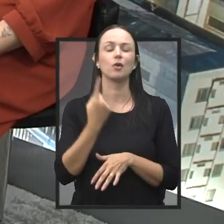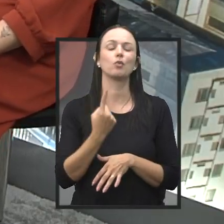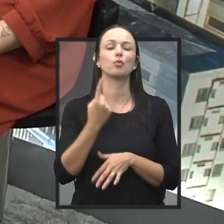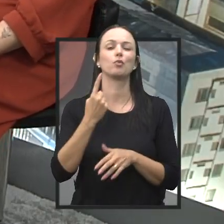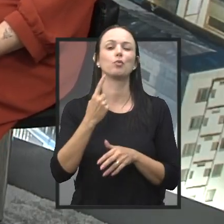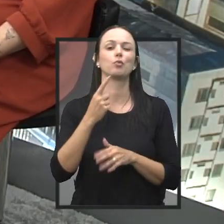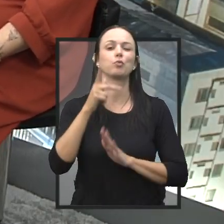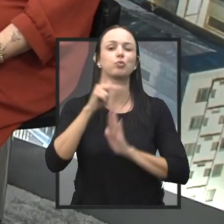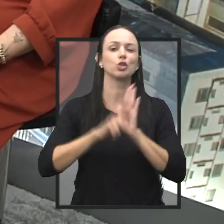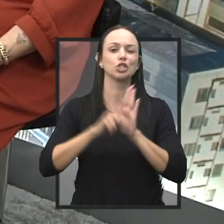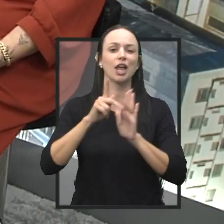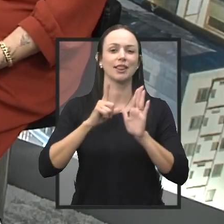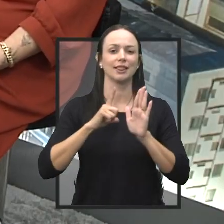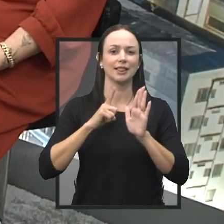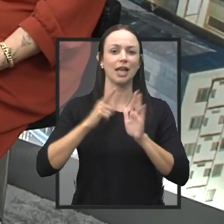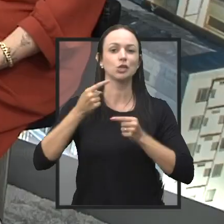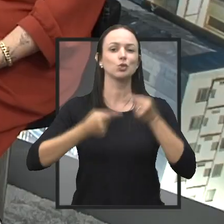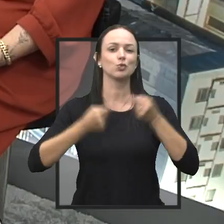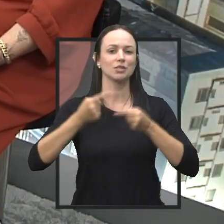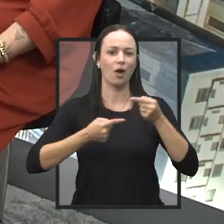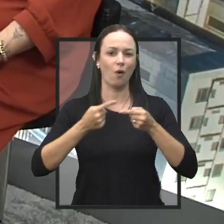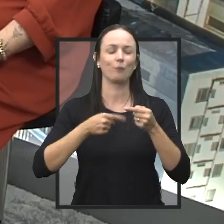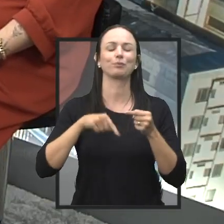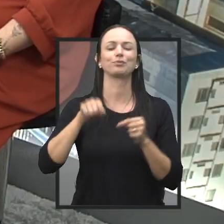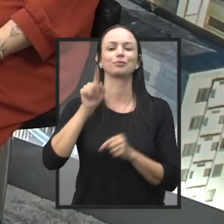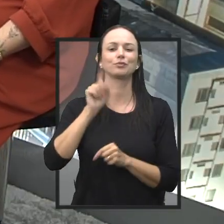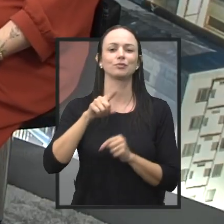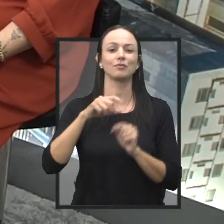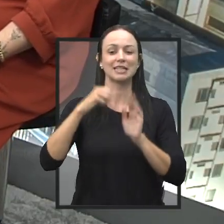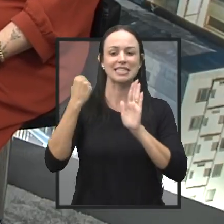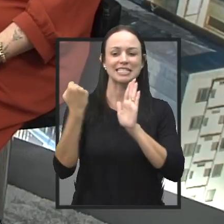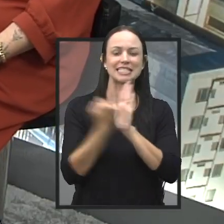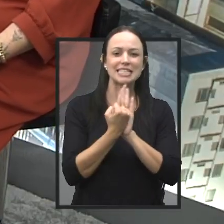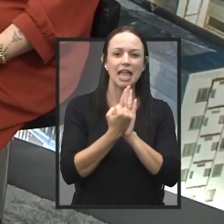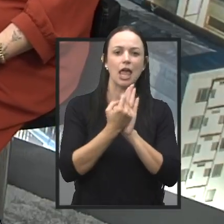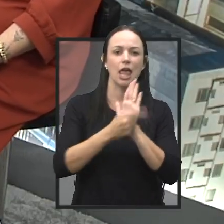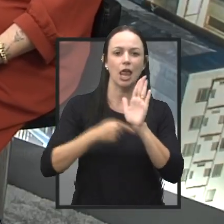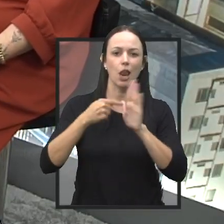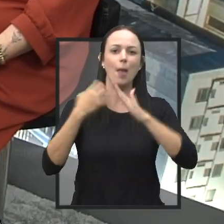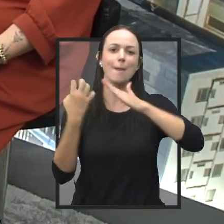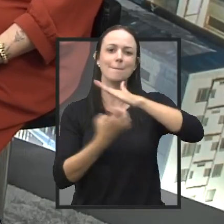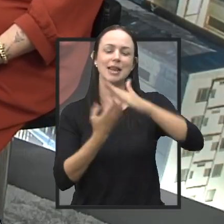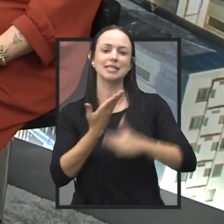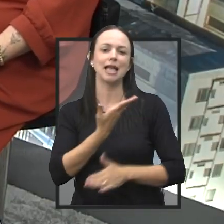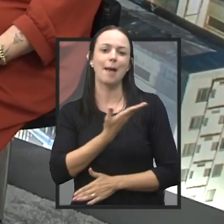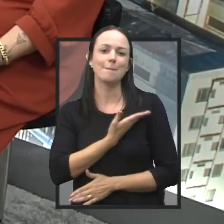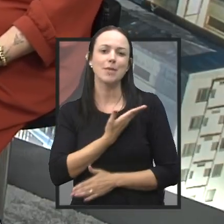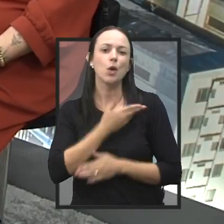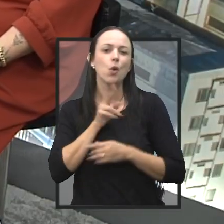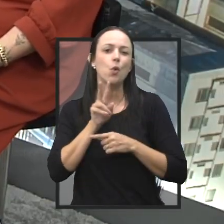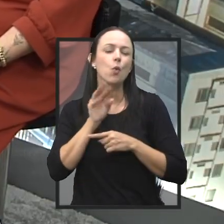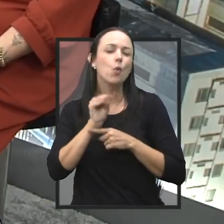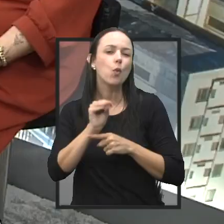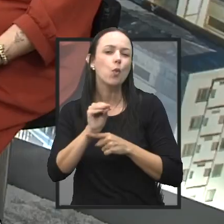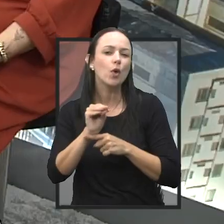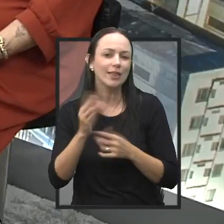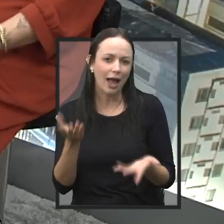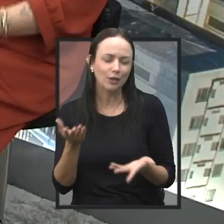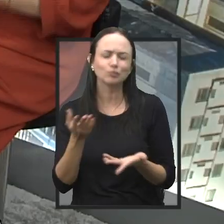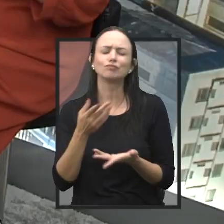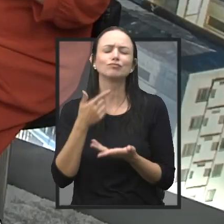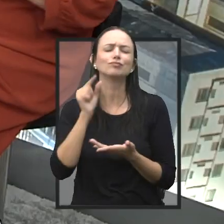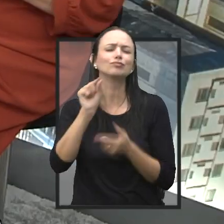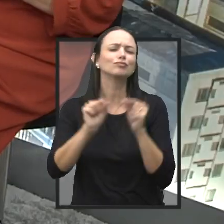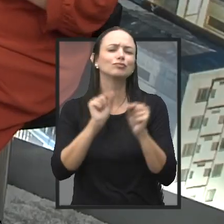que está tramitando nas comissões que pretende criar um selo Empresa Amiga do Cuidado. Fale para a gente mais a respeito dessa